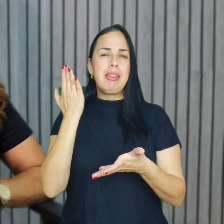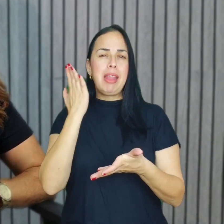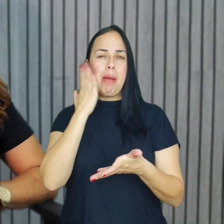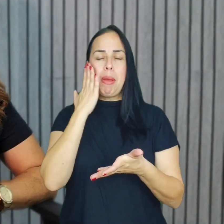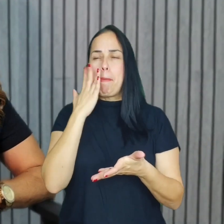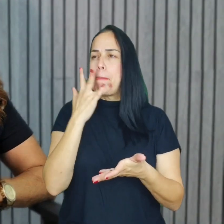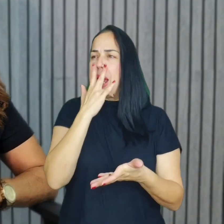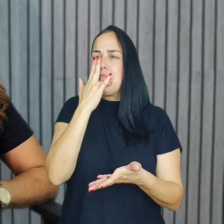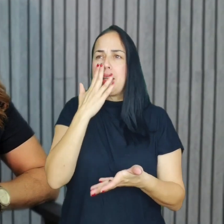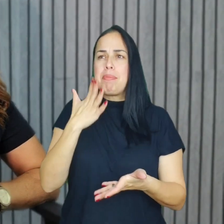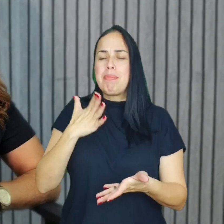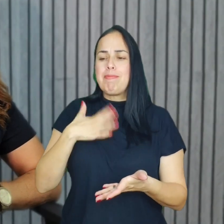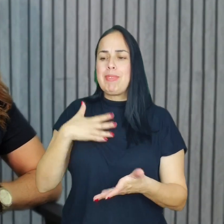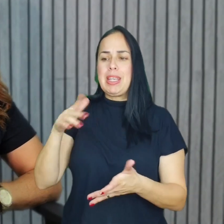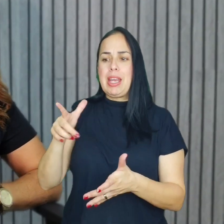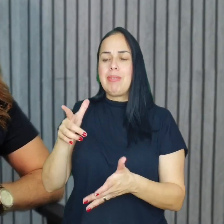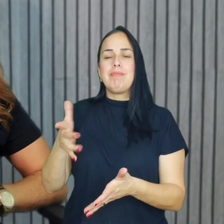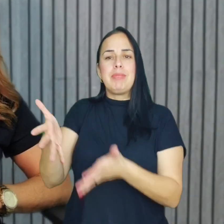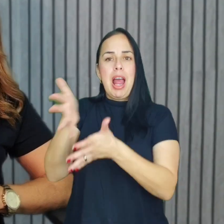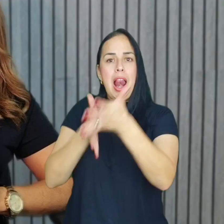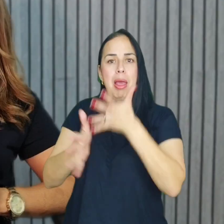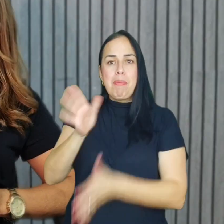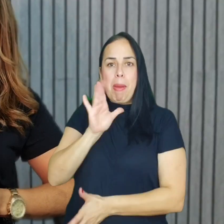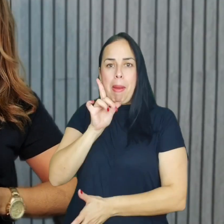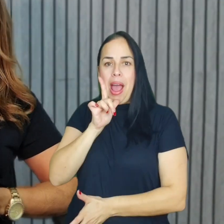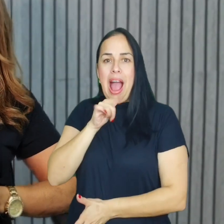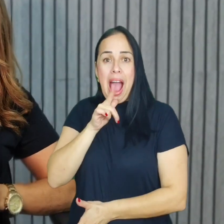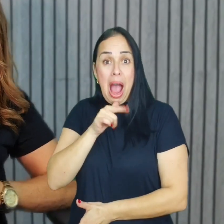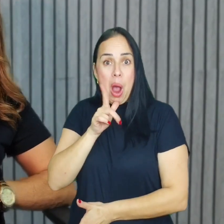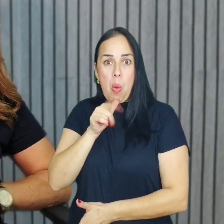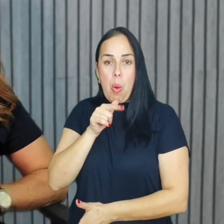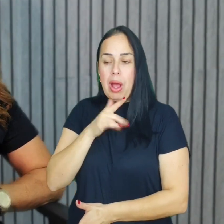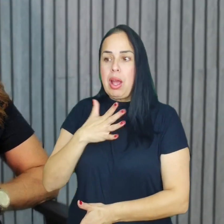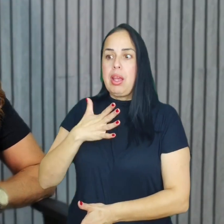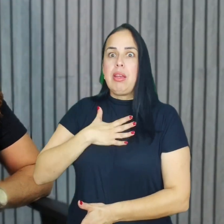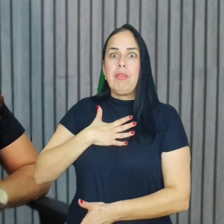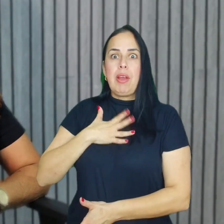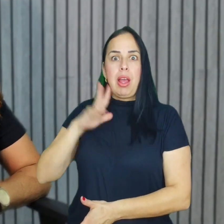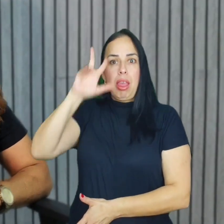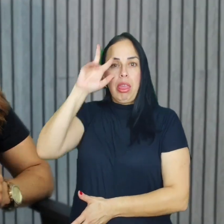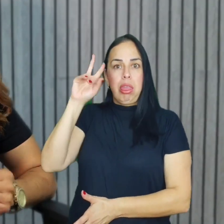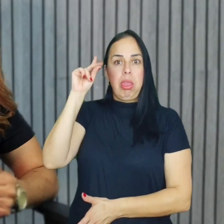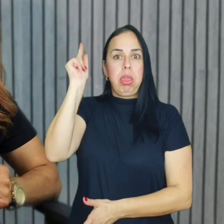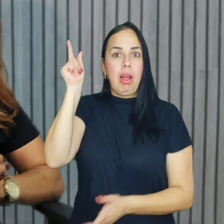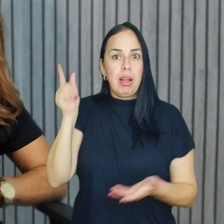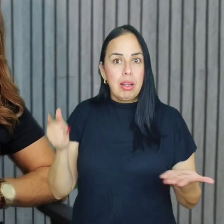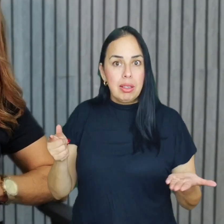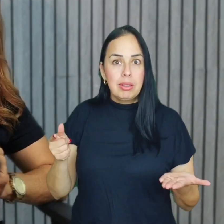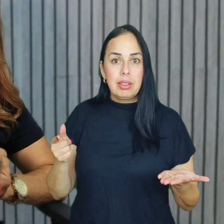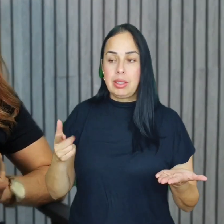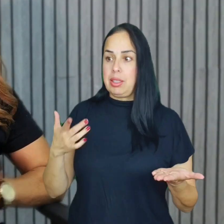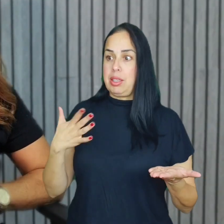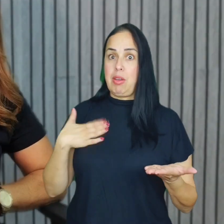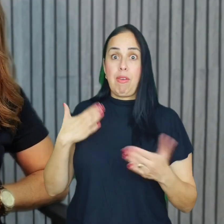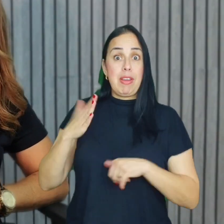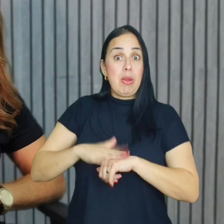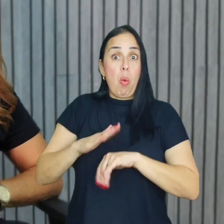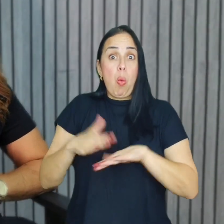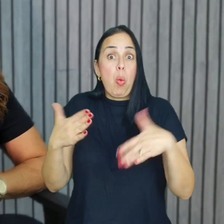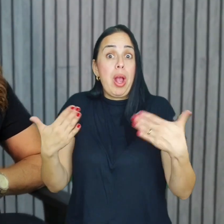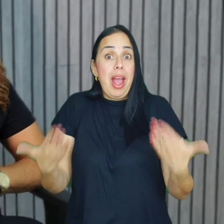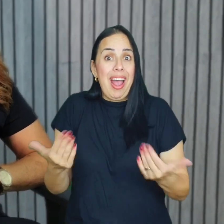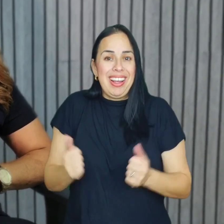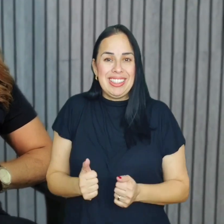sabe, é como se uma ficha tivesse caído assim, falado, cara, meu Deus, o que vai ser da minha vida? O que eu estou fazendo na minha